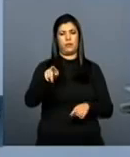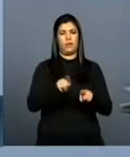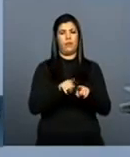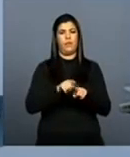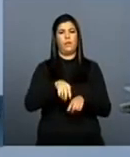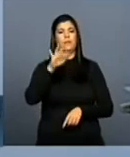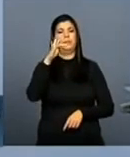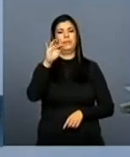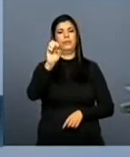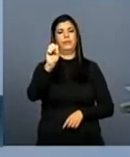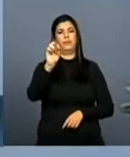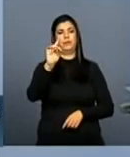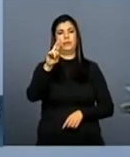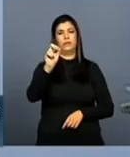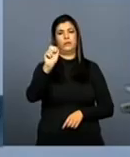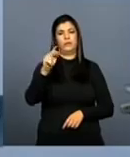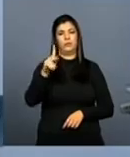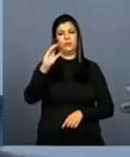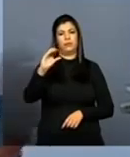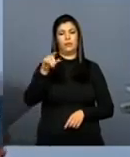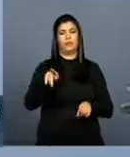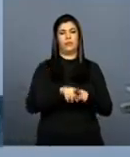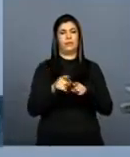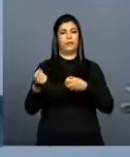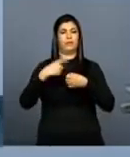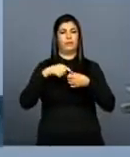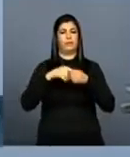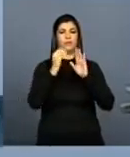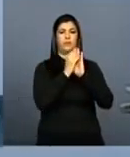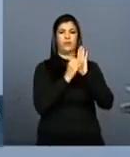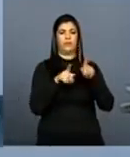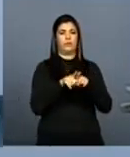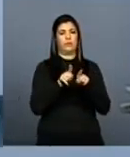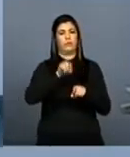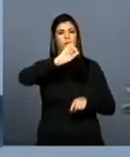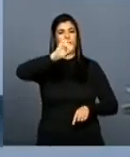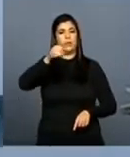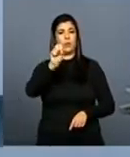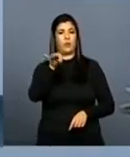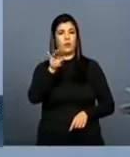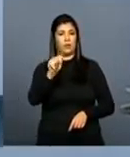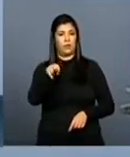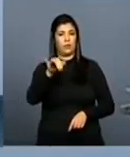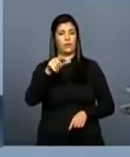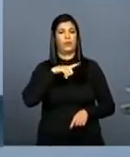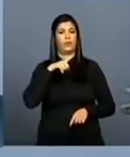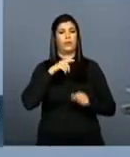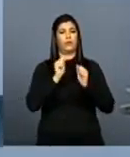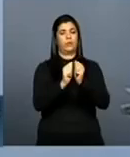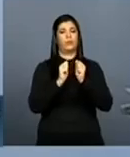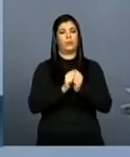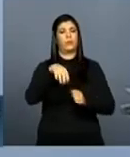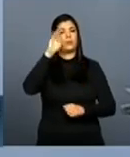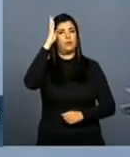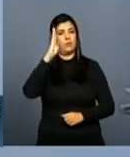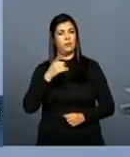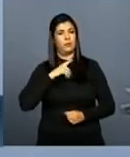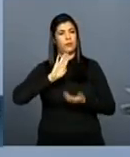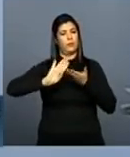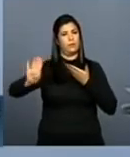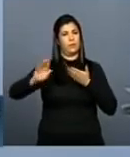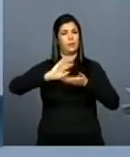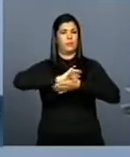que são parceiros da nossa agenda. O Jointini, aqui parceiro do Brasil Sem Miséria e do